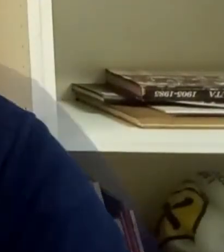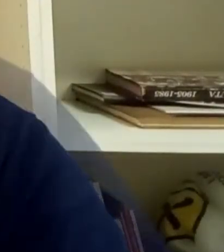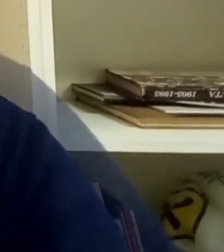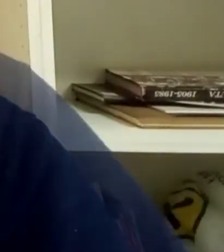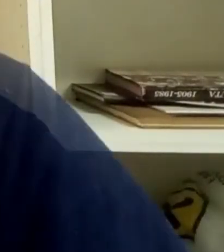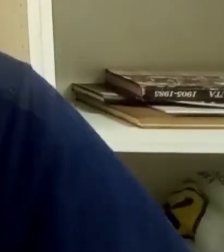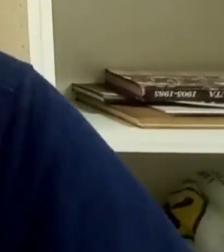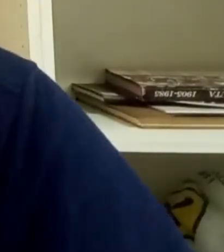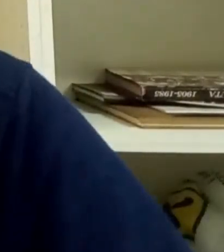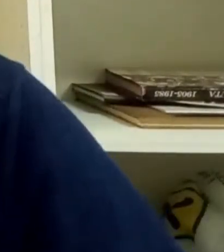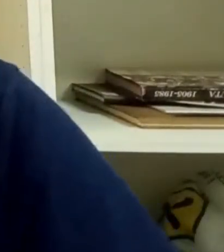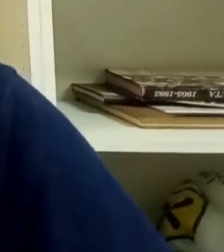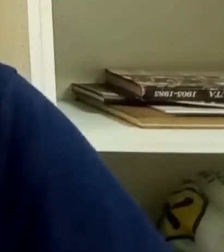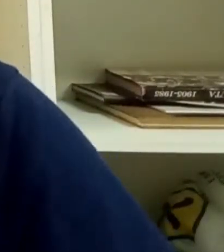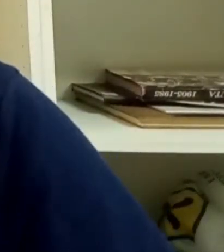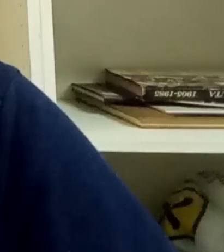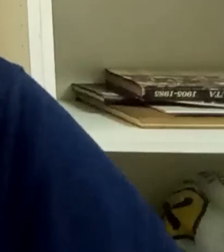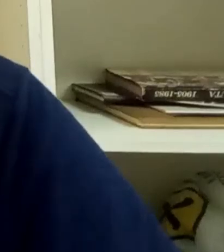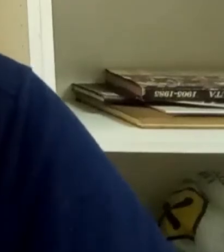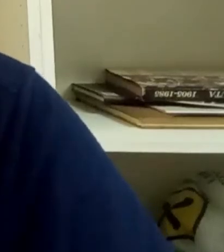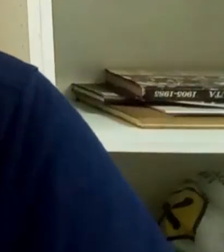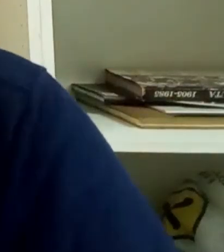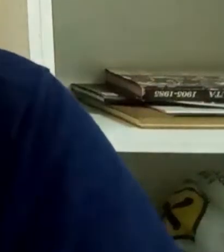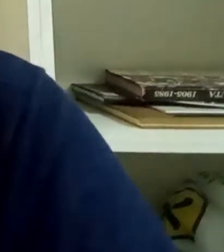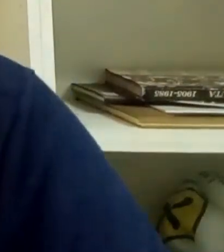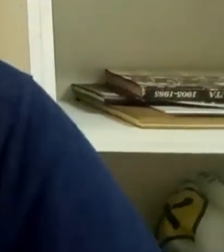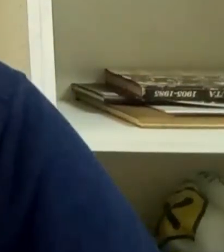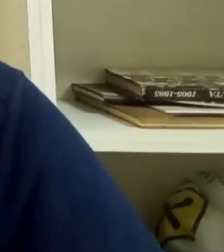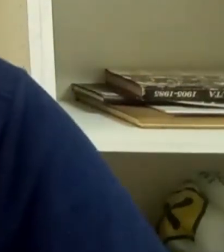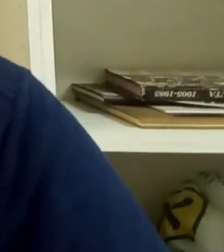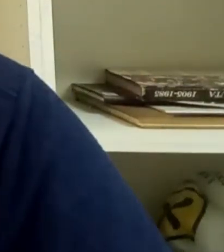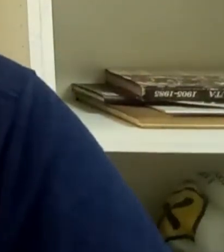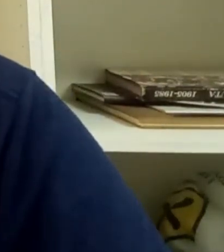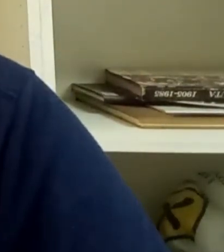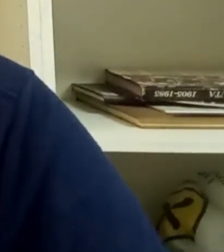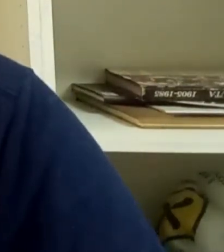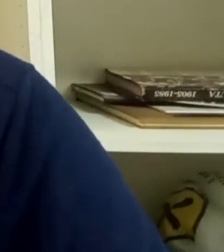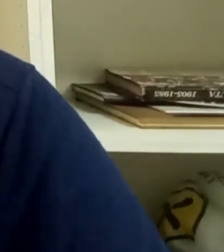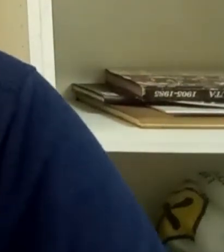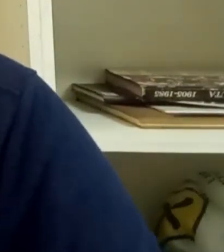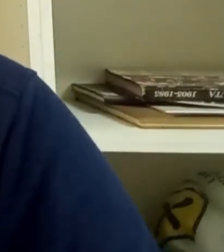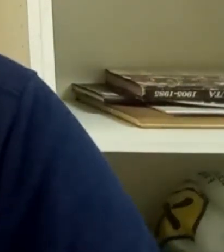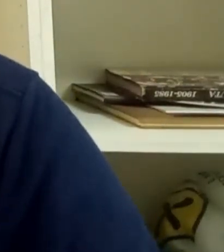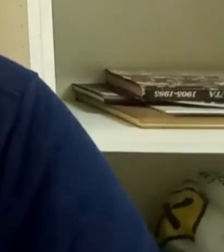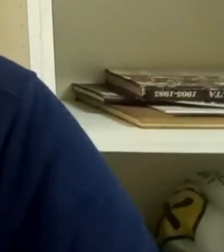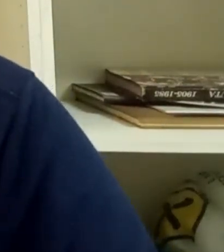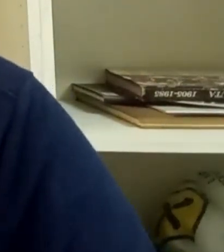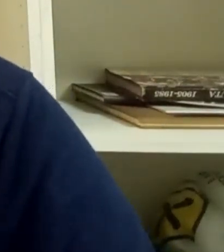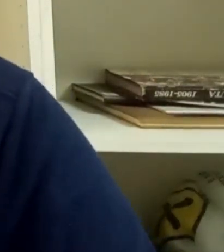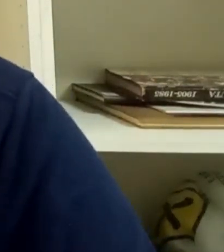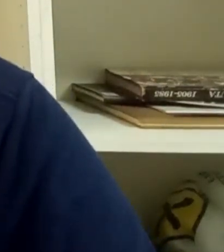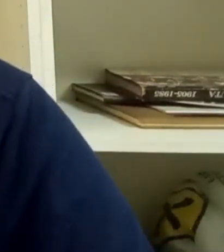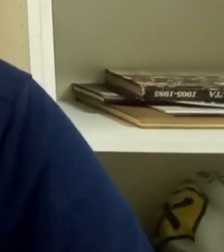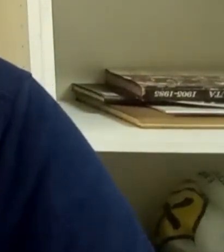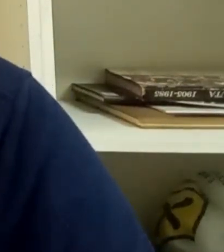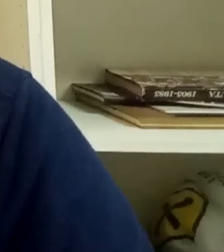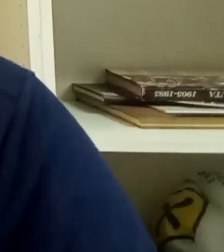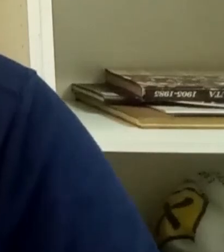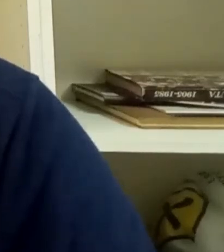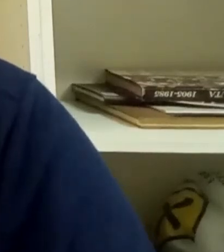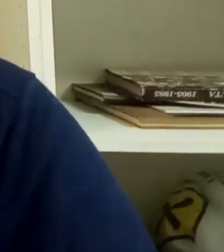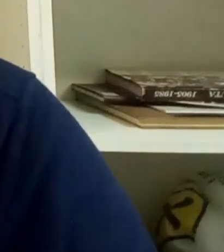é? Quer resolver mais? Esses e outros exercícios estão no roteiro de